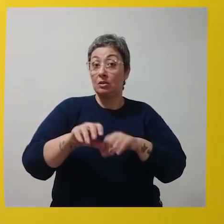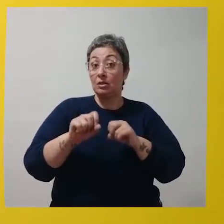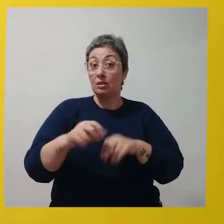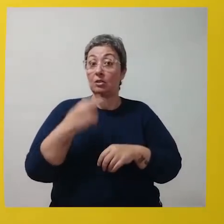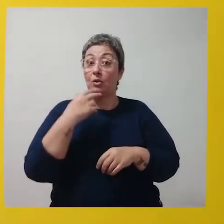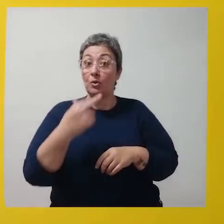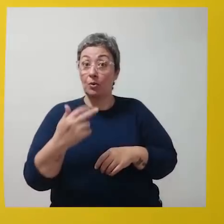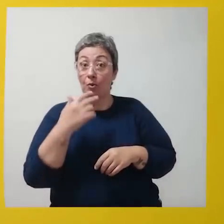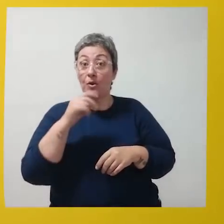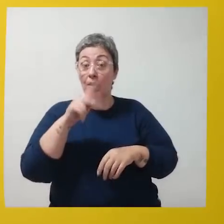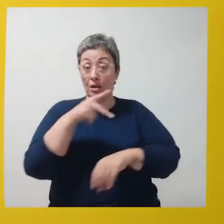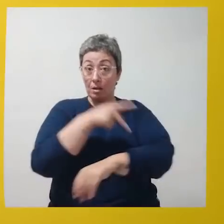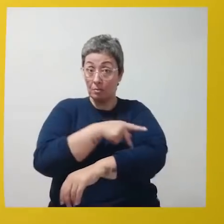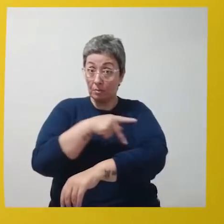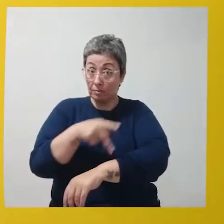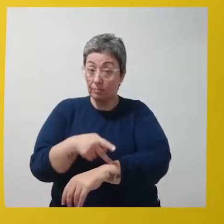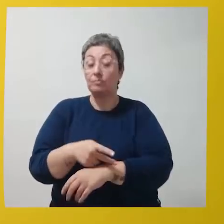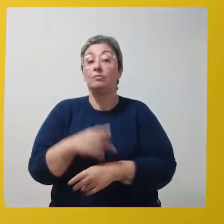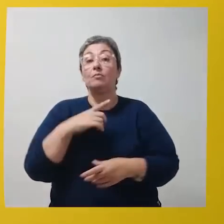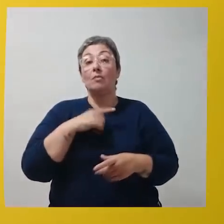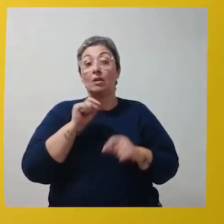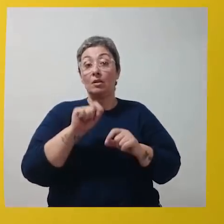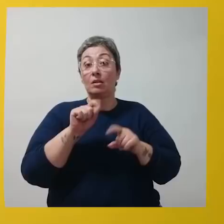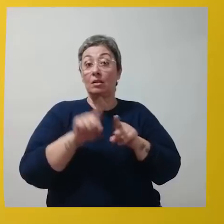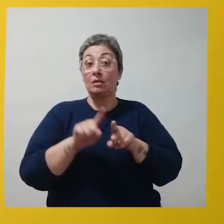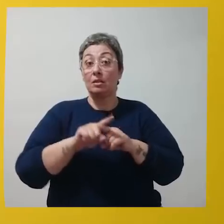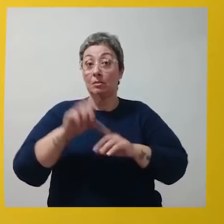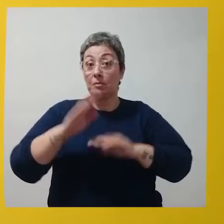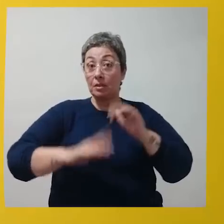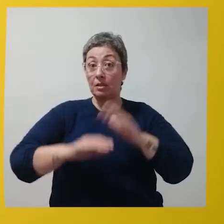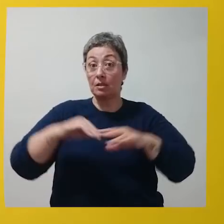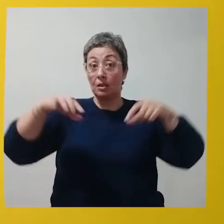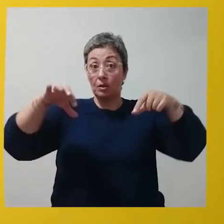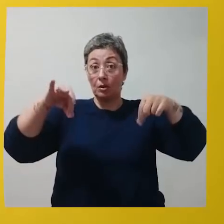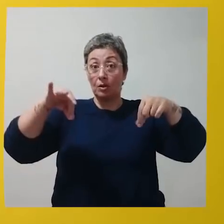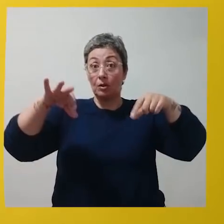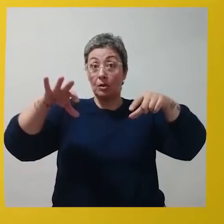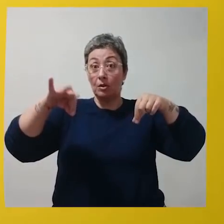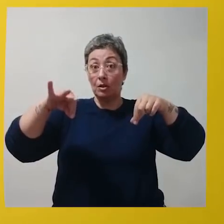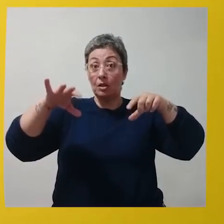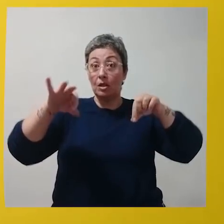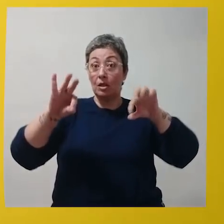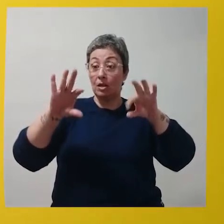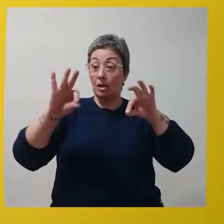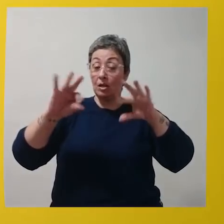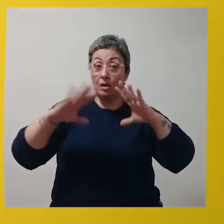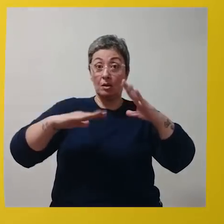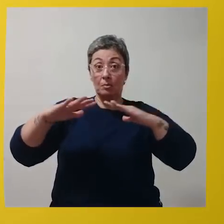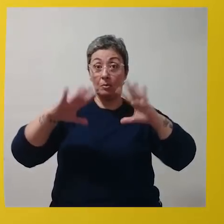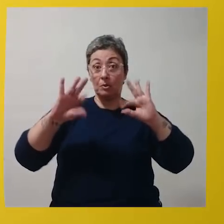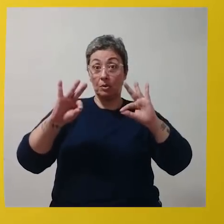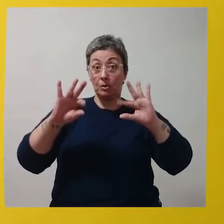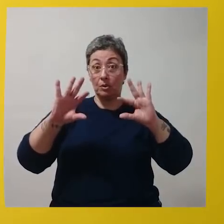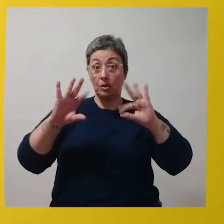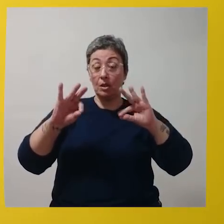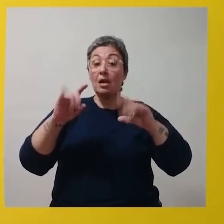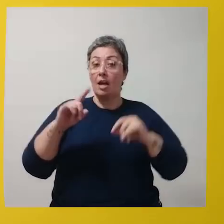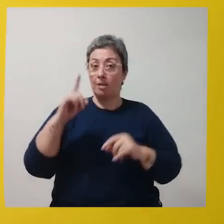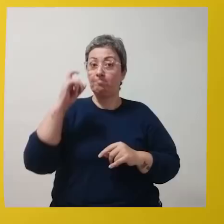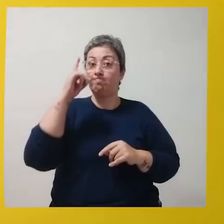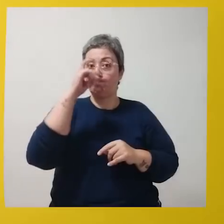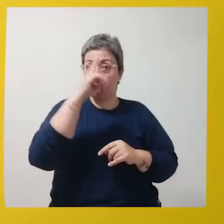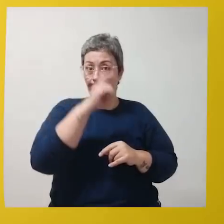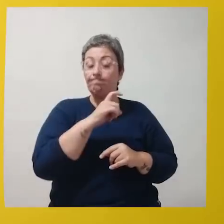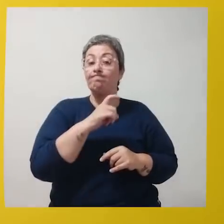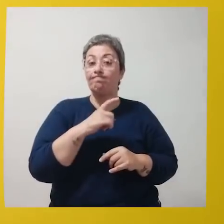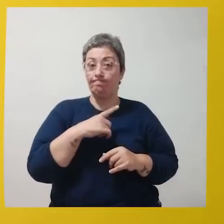criança, isso é pedagógico. Estou trabalhando com os pregadores, o movimento de pinça, que há uma dificuldade